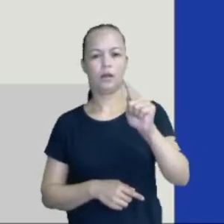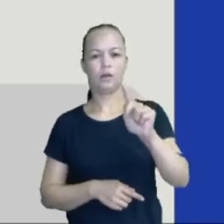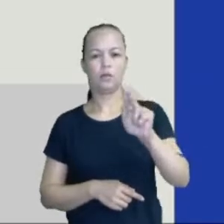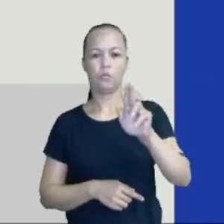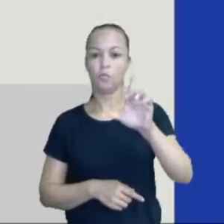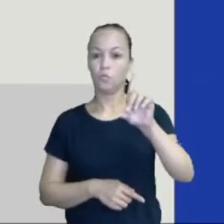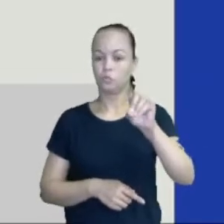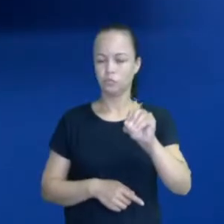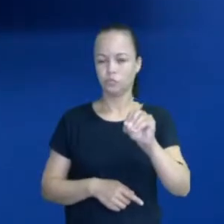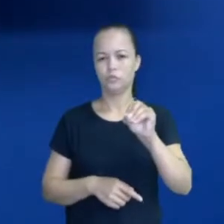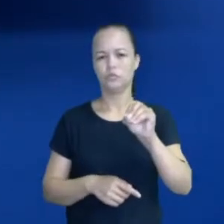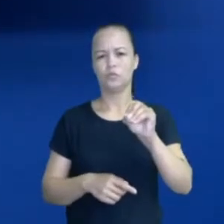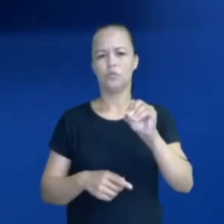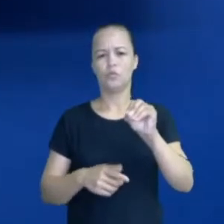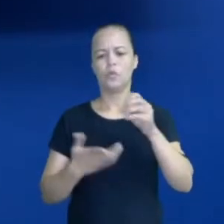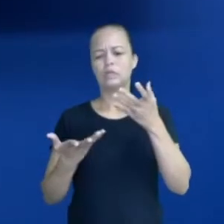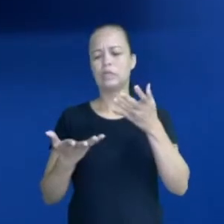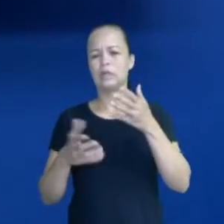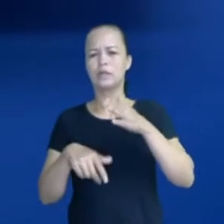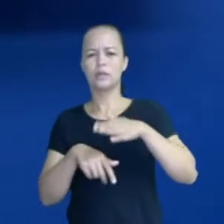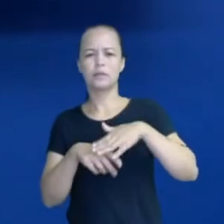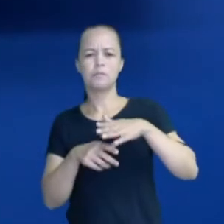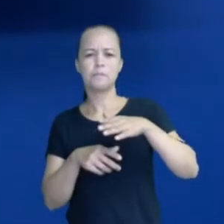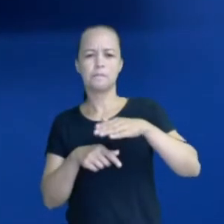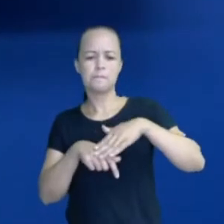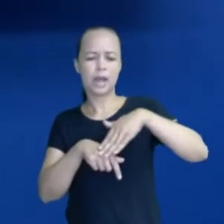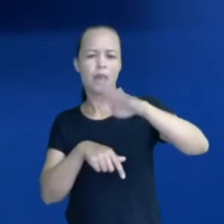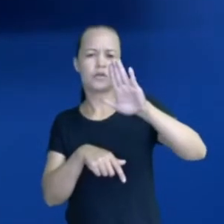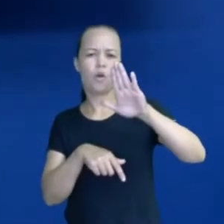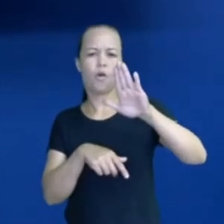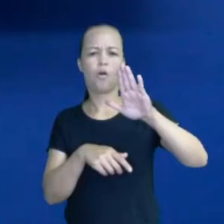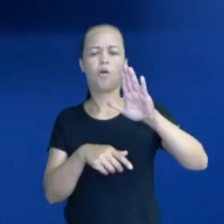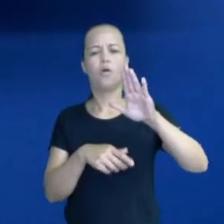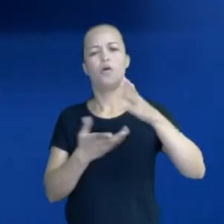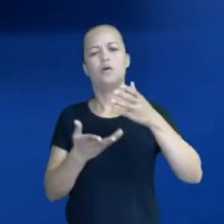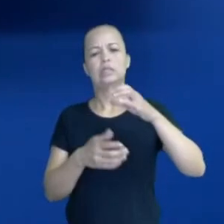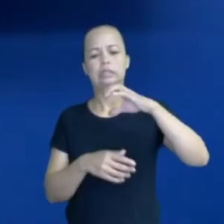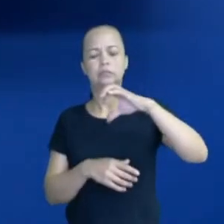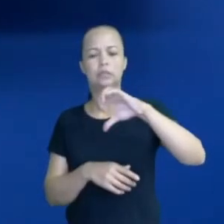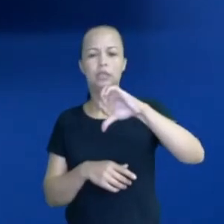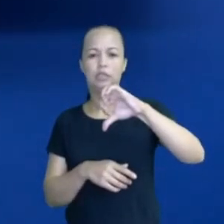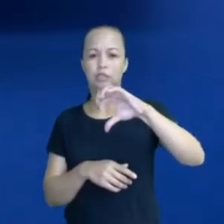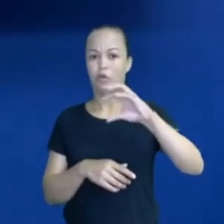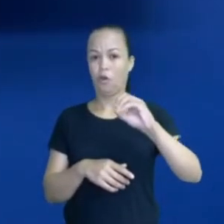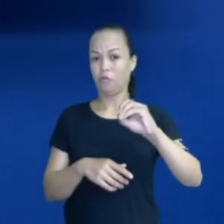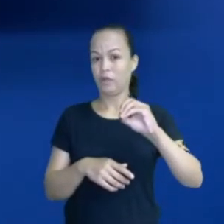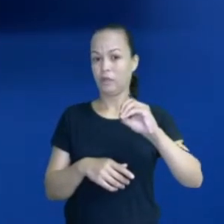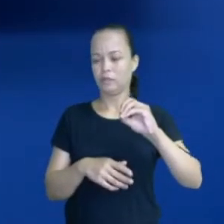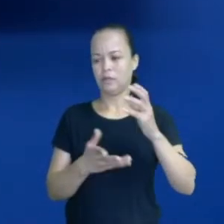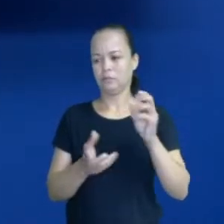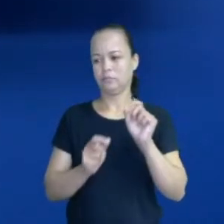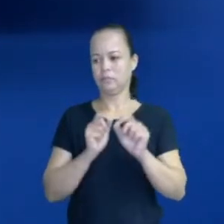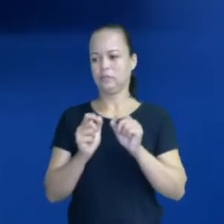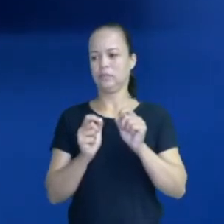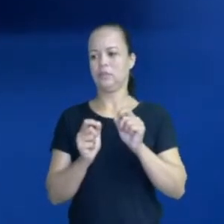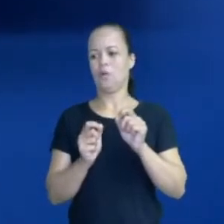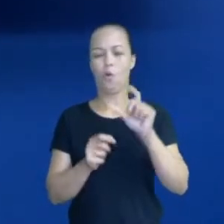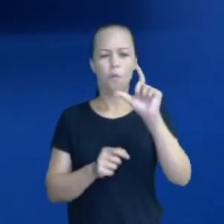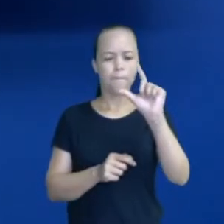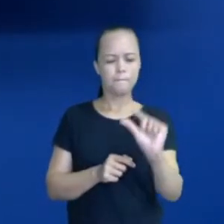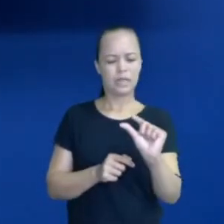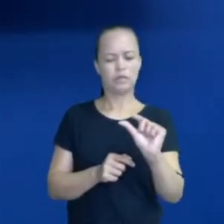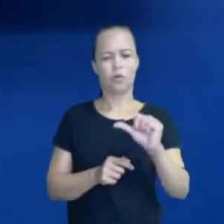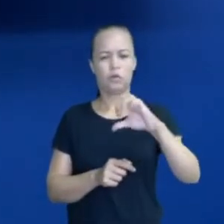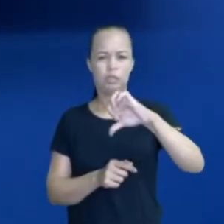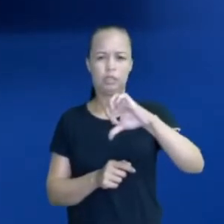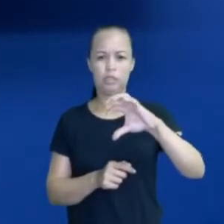que 90. Ô, professora, por que não só menor que 90? Eu aprendo muito só menor que 90. Já ouvi o professor falar menor que 90. Por que